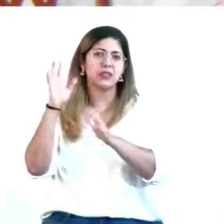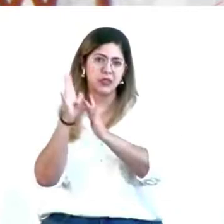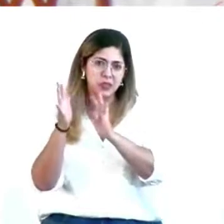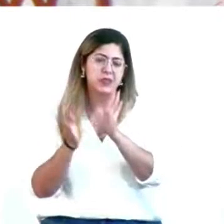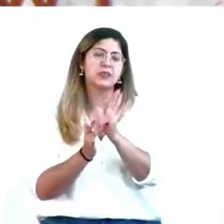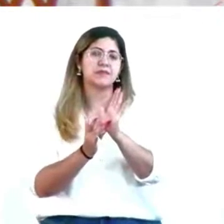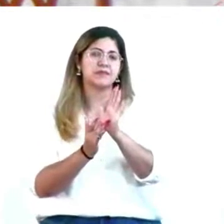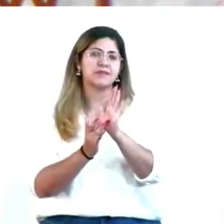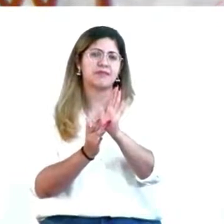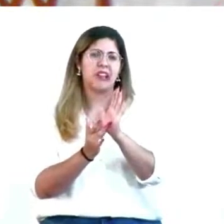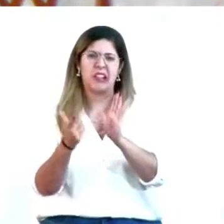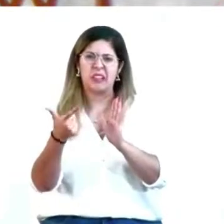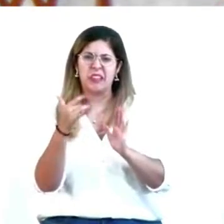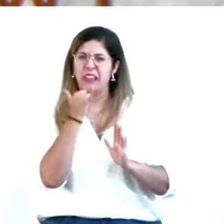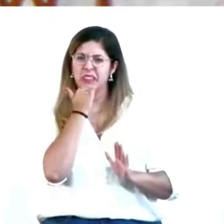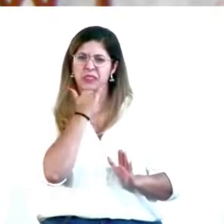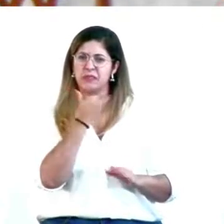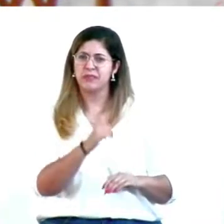Então não há desculpa.